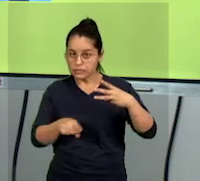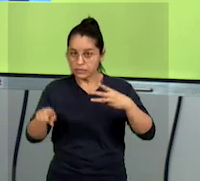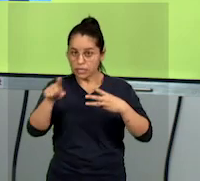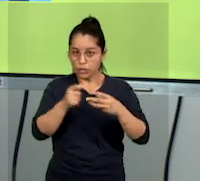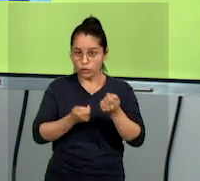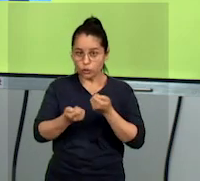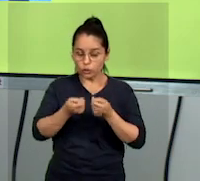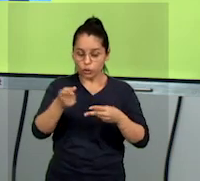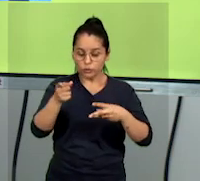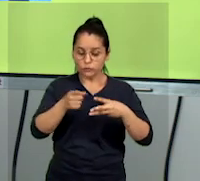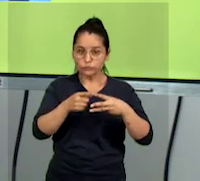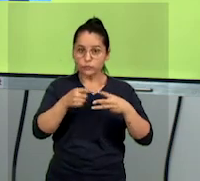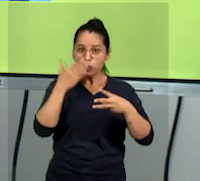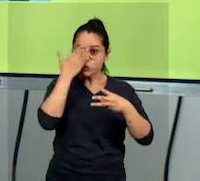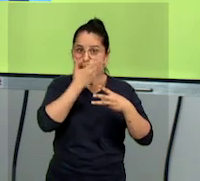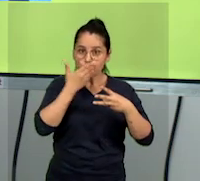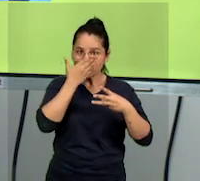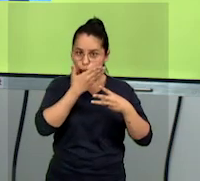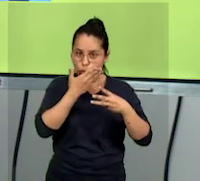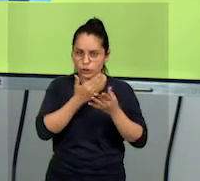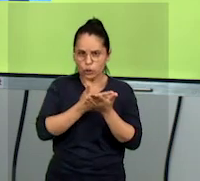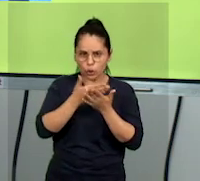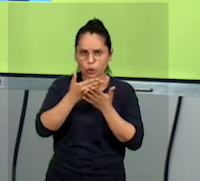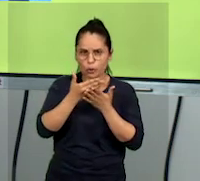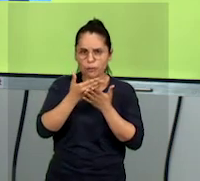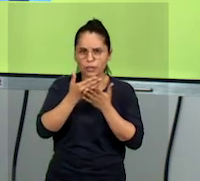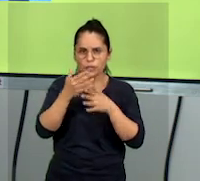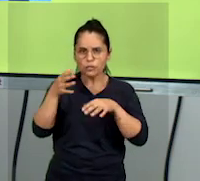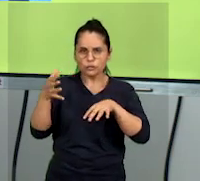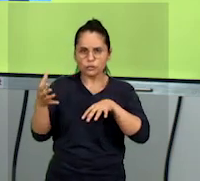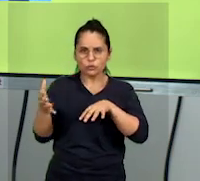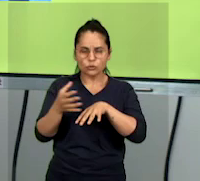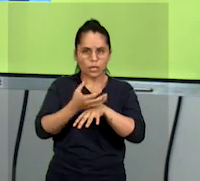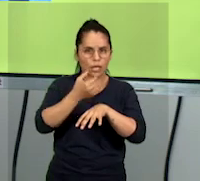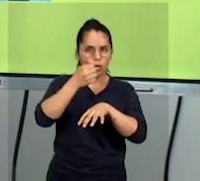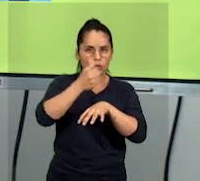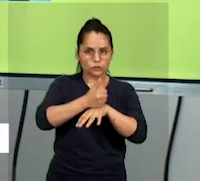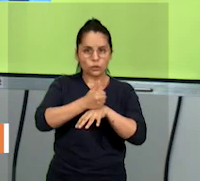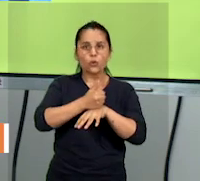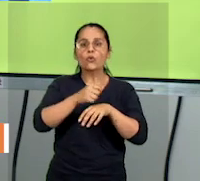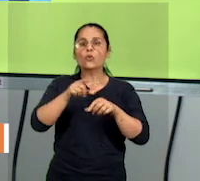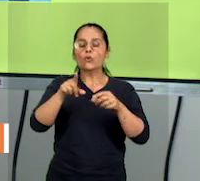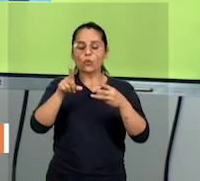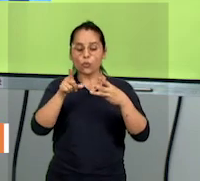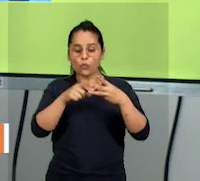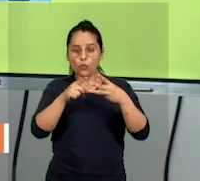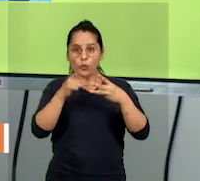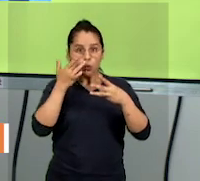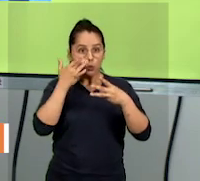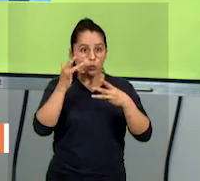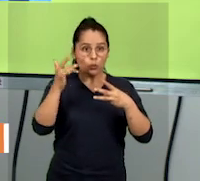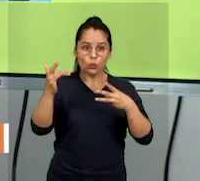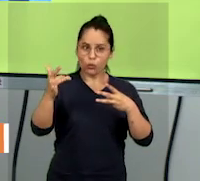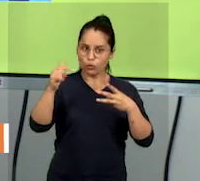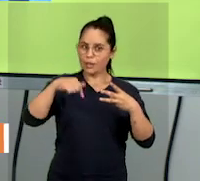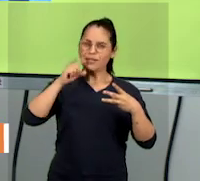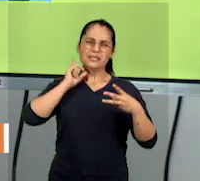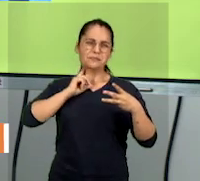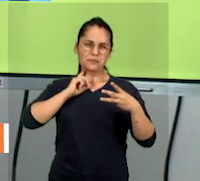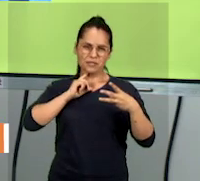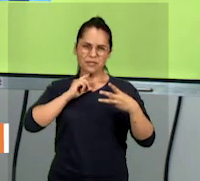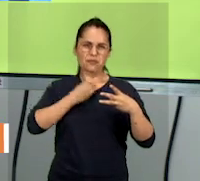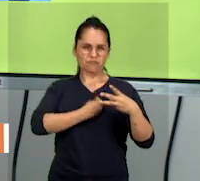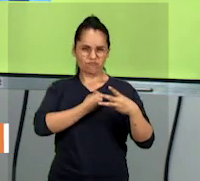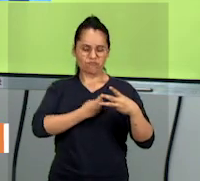ciclo do açúcar, né, bem no início da nossa colonização, o ciclo do ouro que é bem presente aqui em Minas